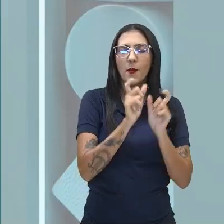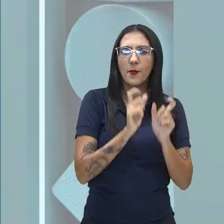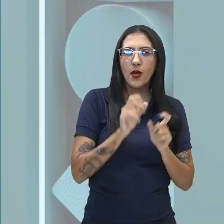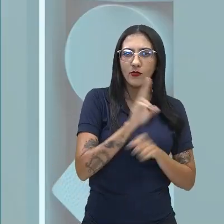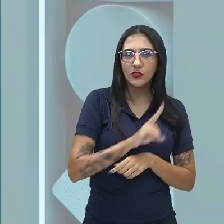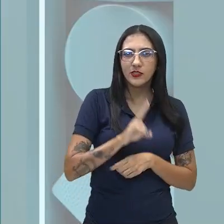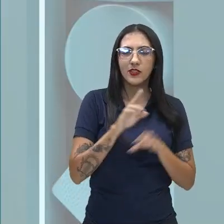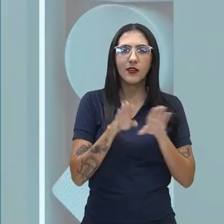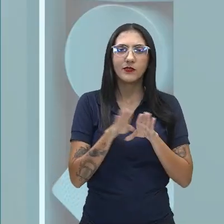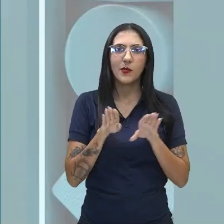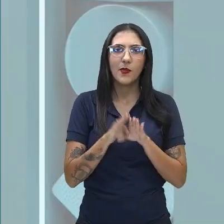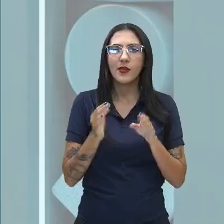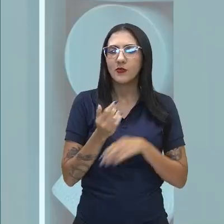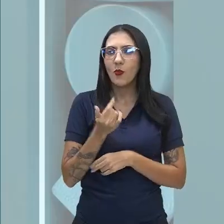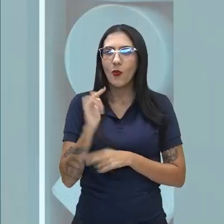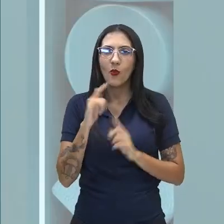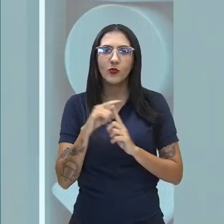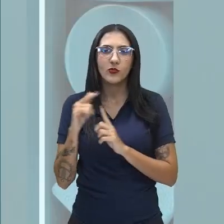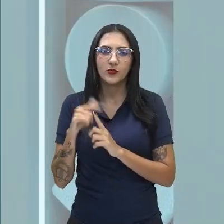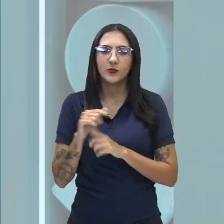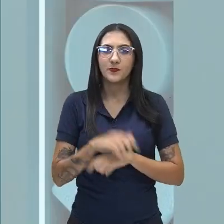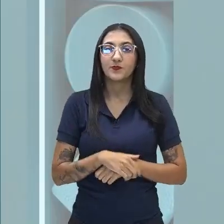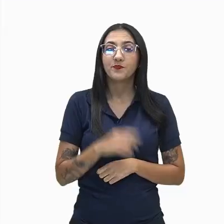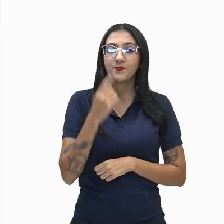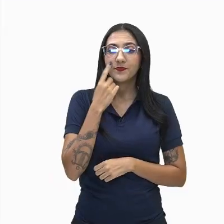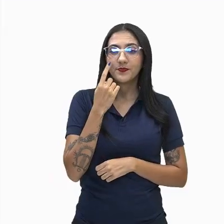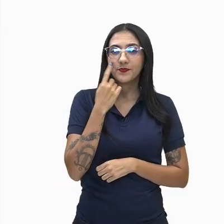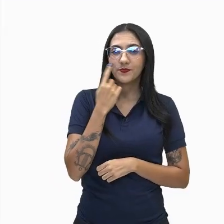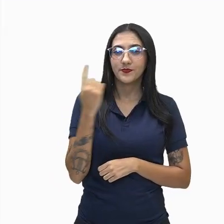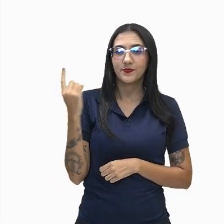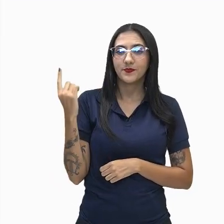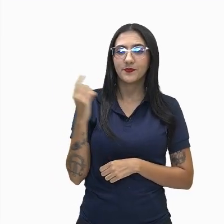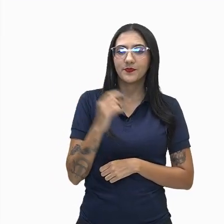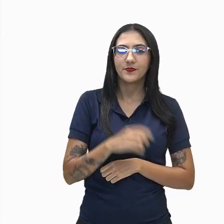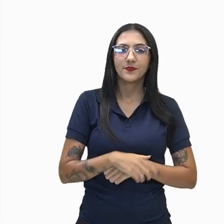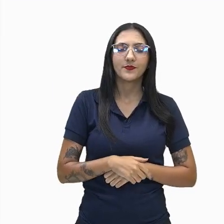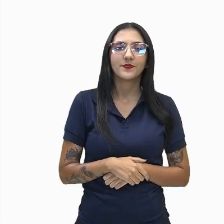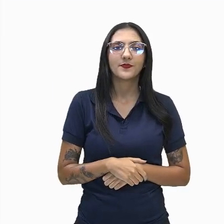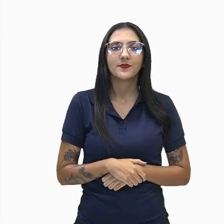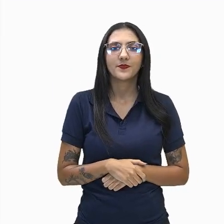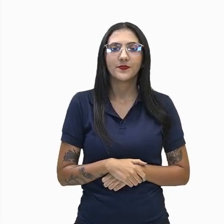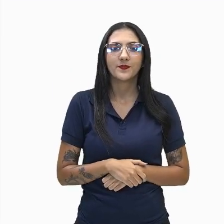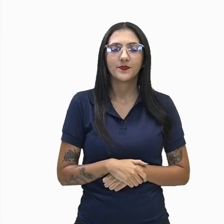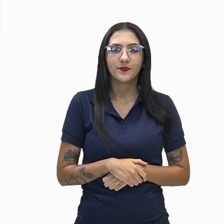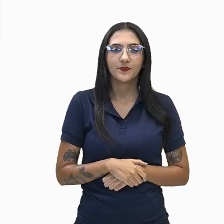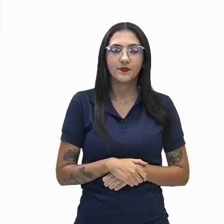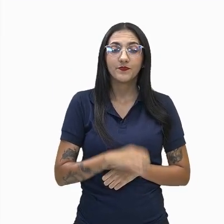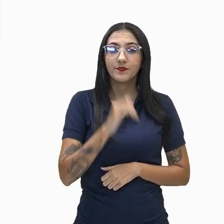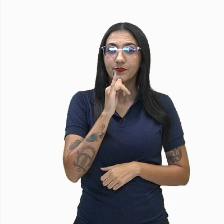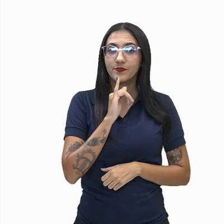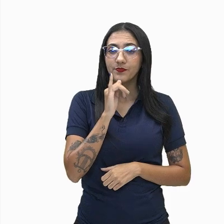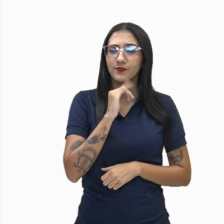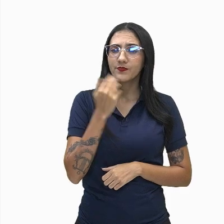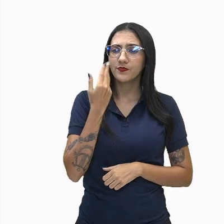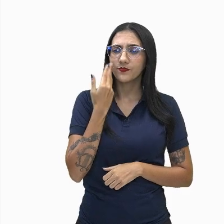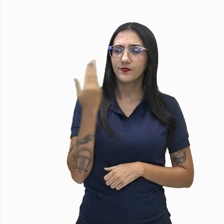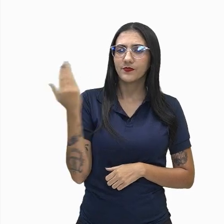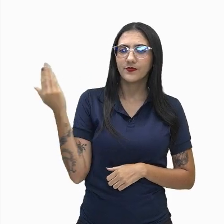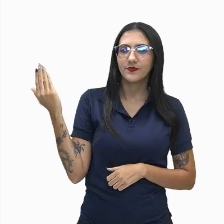linguagem não verbal. Vamos ver um exemplo, então. Eu tenho aqui esta